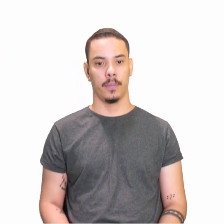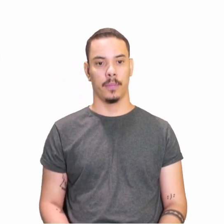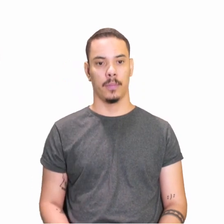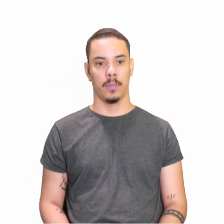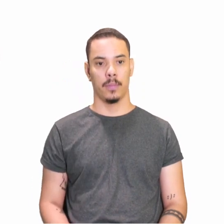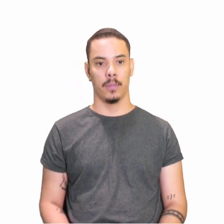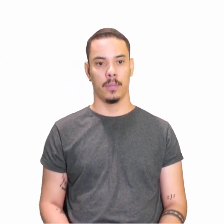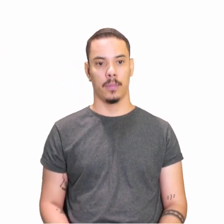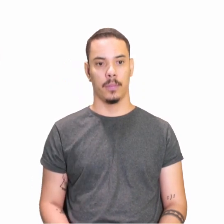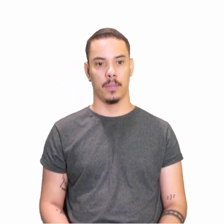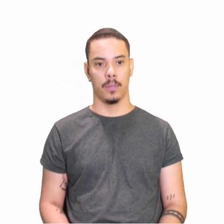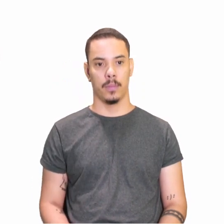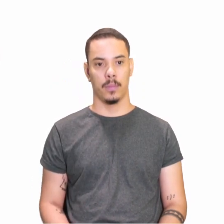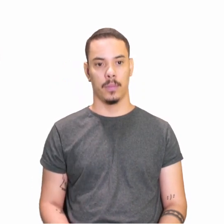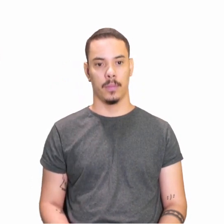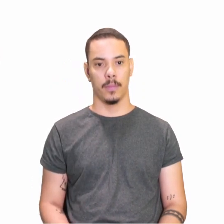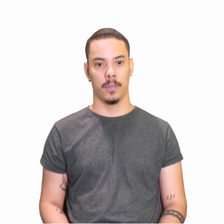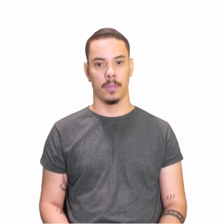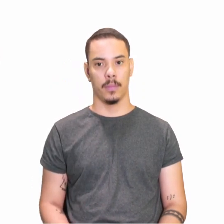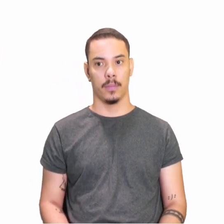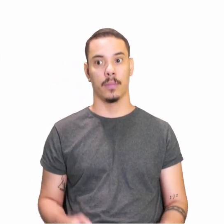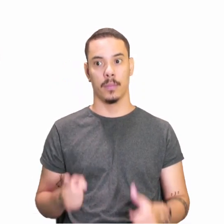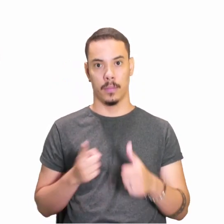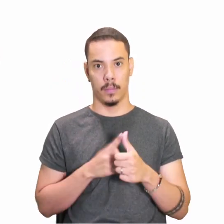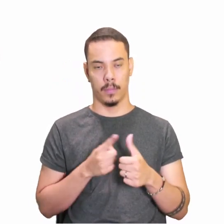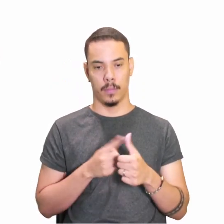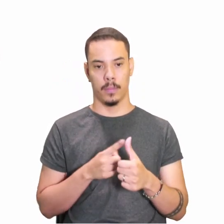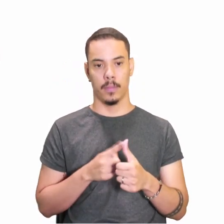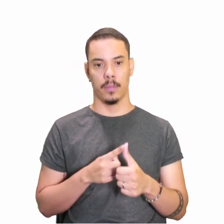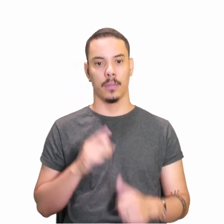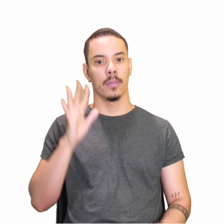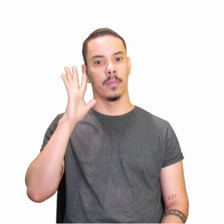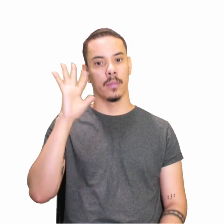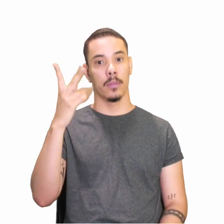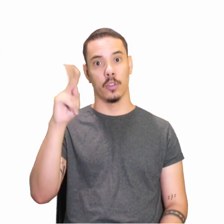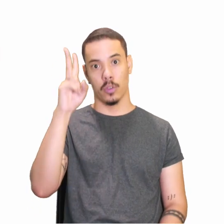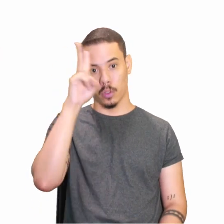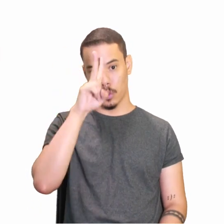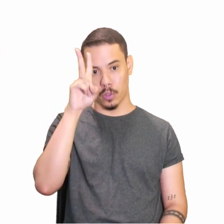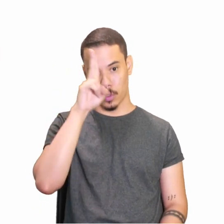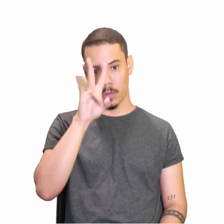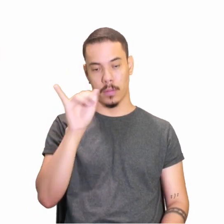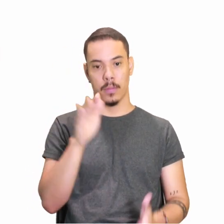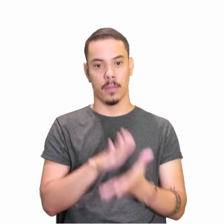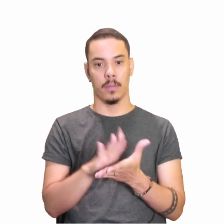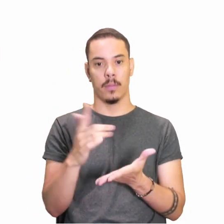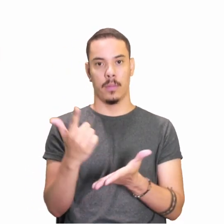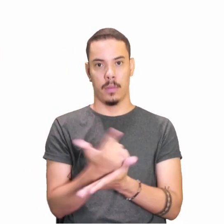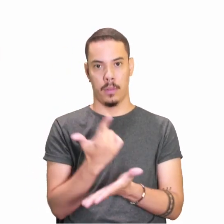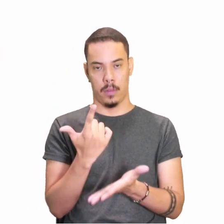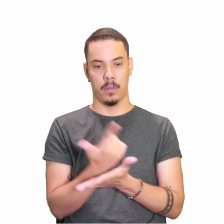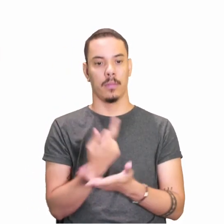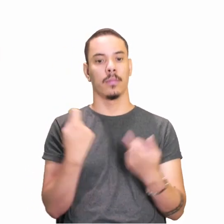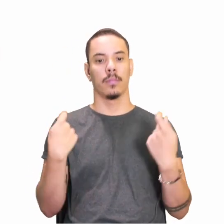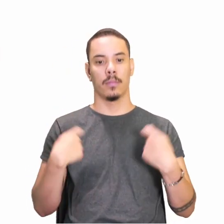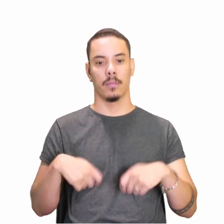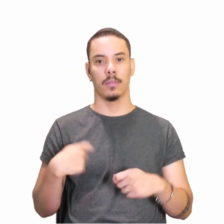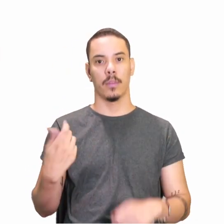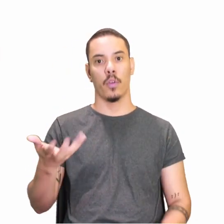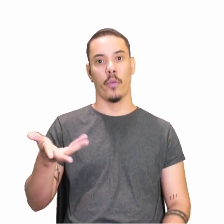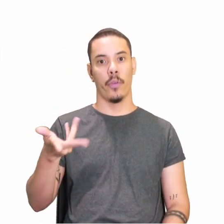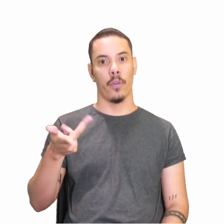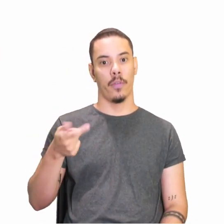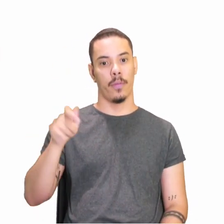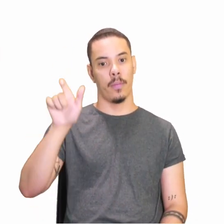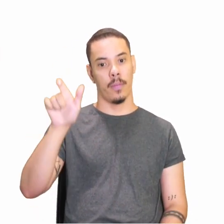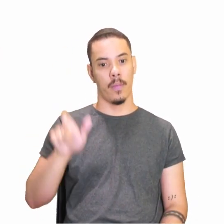num primeiro momento, vamos seguir a orientação. Imagine que sua história será publicada em um livro e deverá convencer o leitor